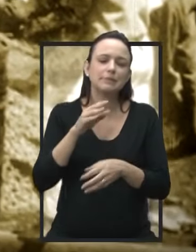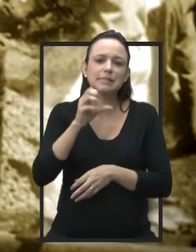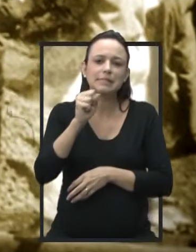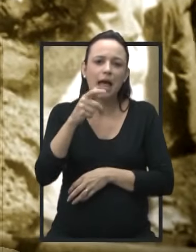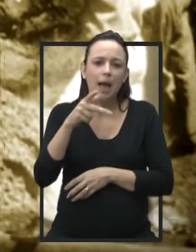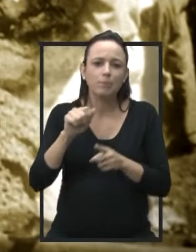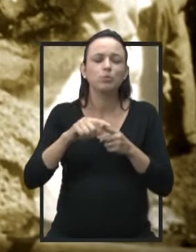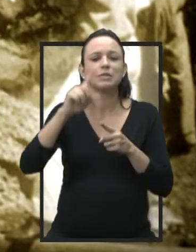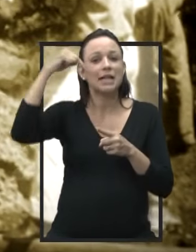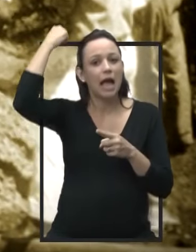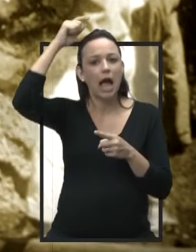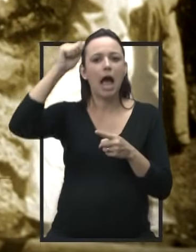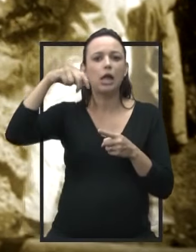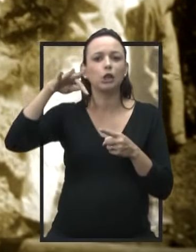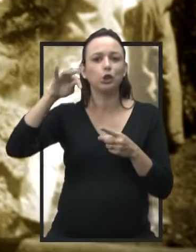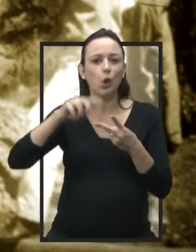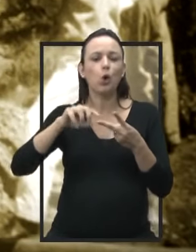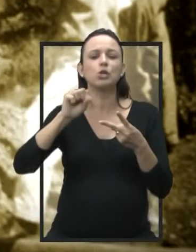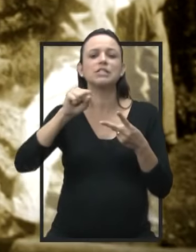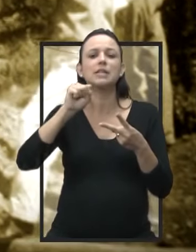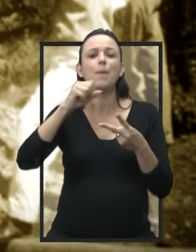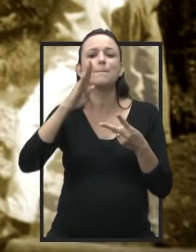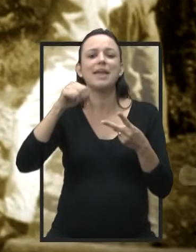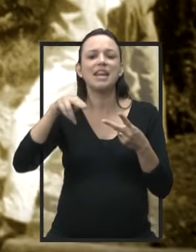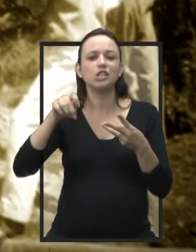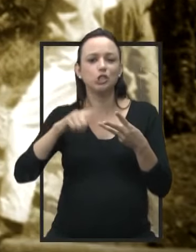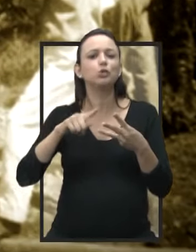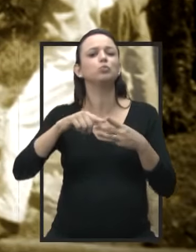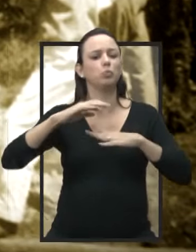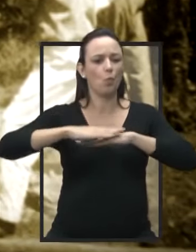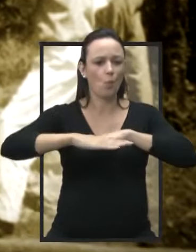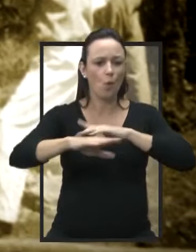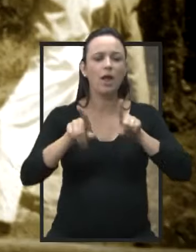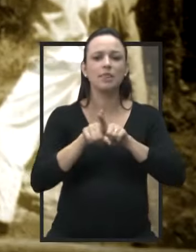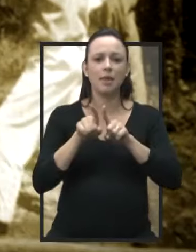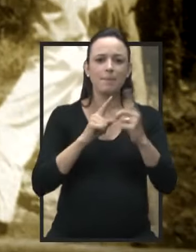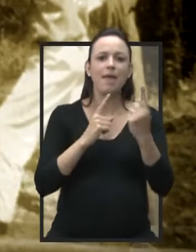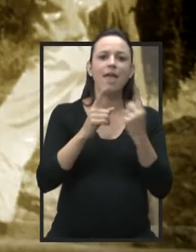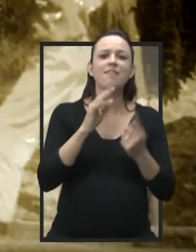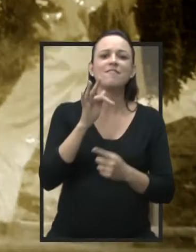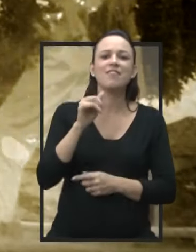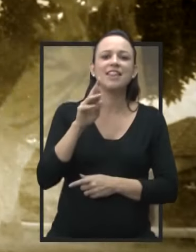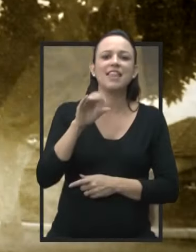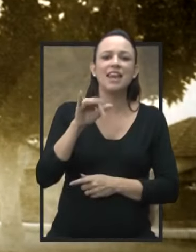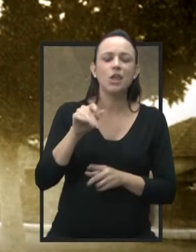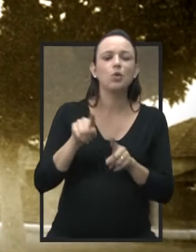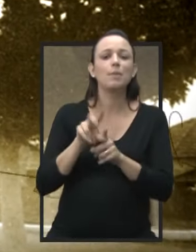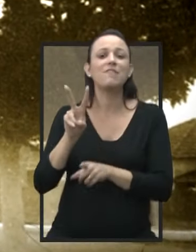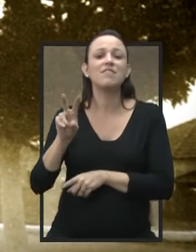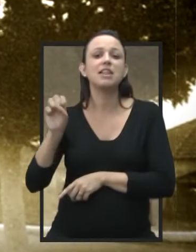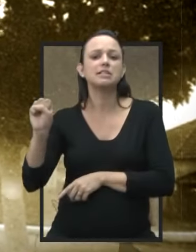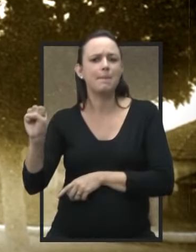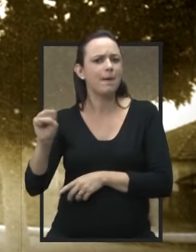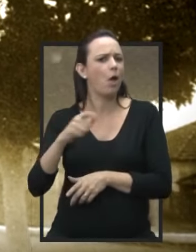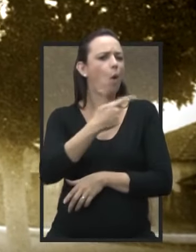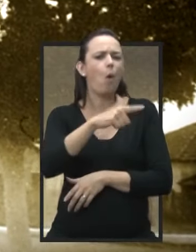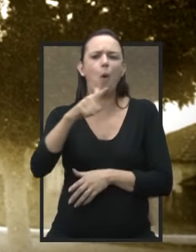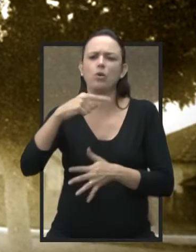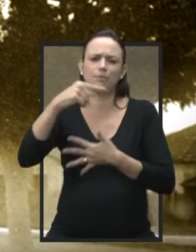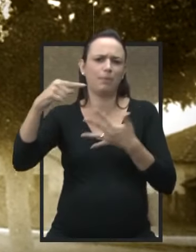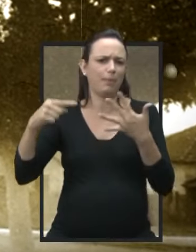Santo Antônio e o São Benedito foram asfaltados, bem como a Avenida Frederico Ozanam e a Vila Sampaio,